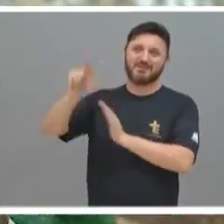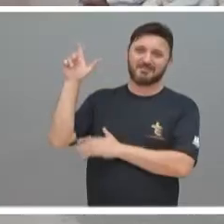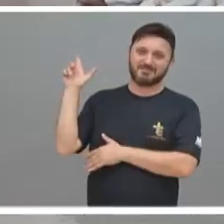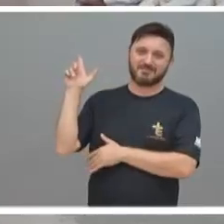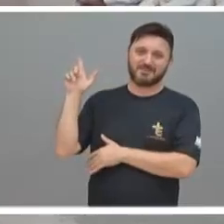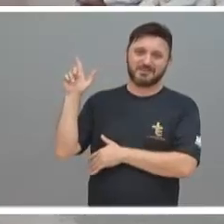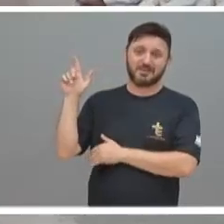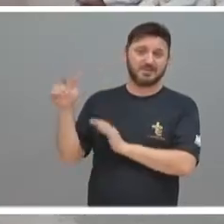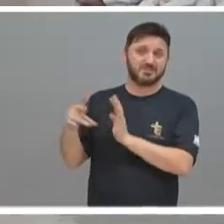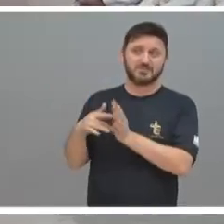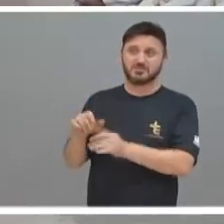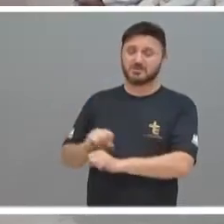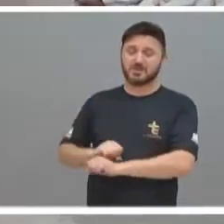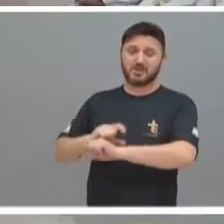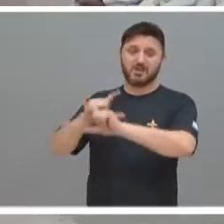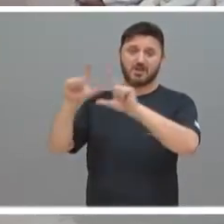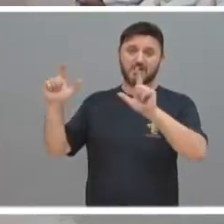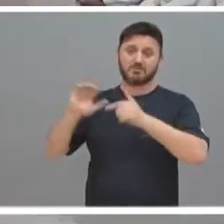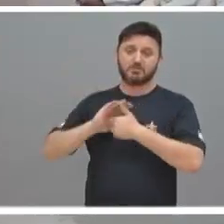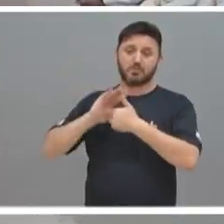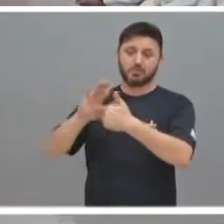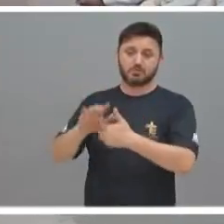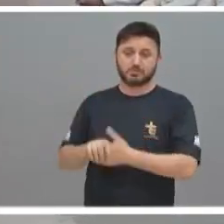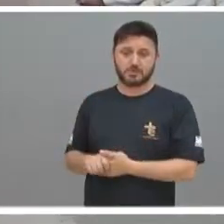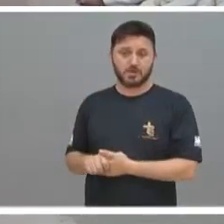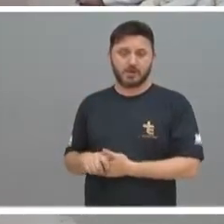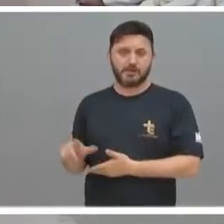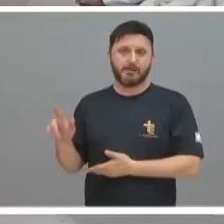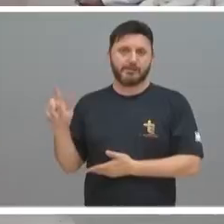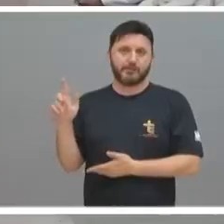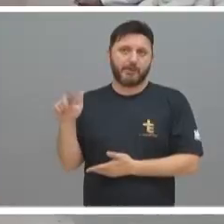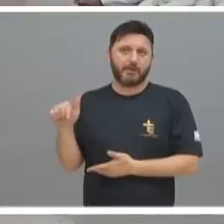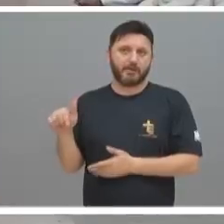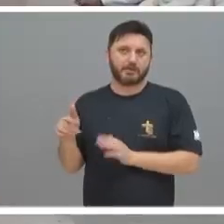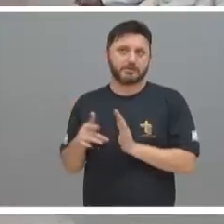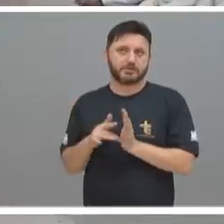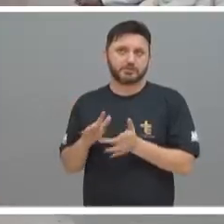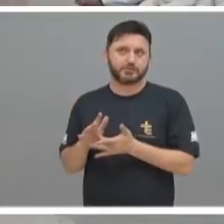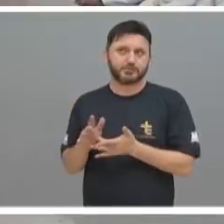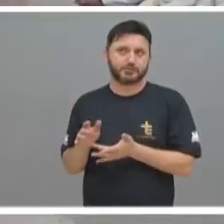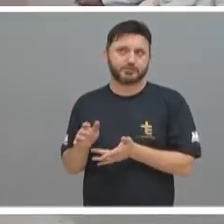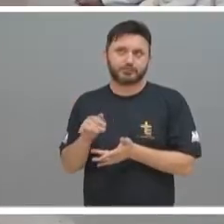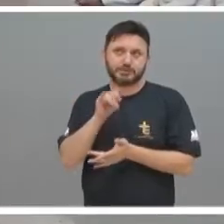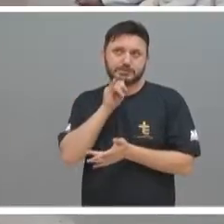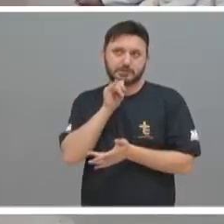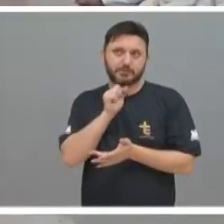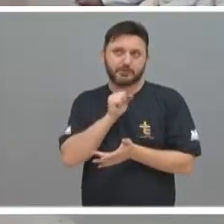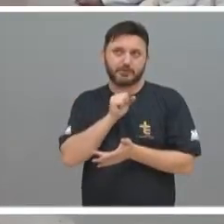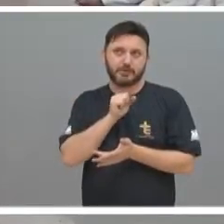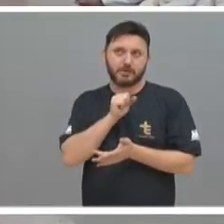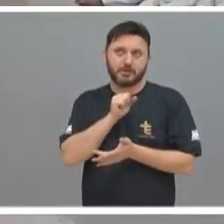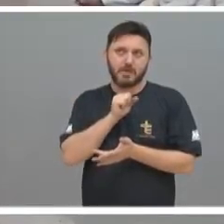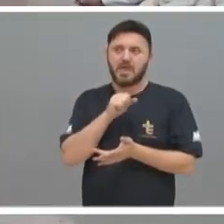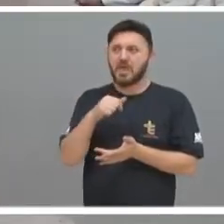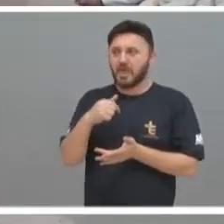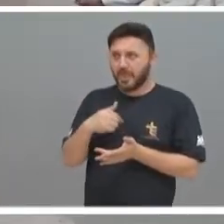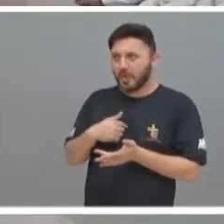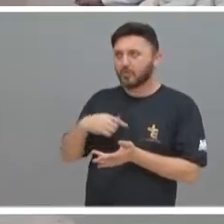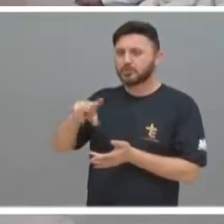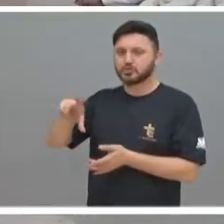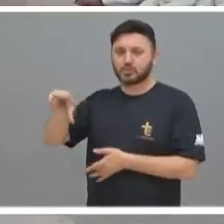E Jesus deixa claro, não é que Jesus, por um determinismo, está